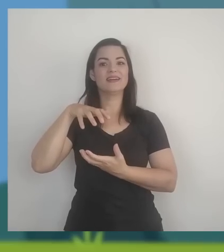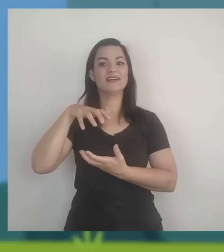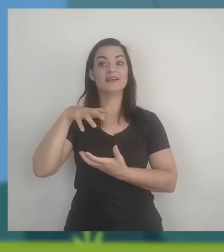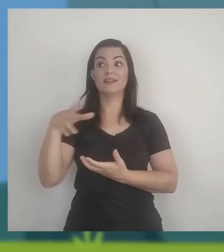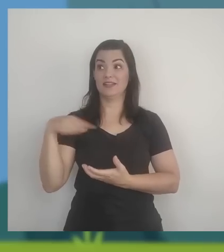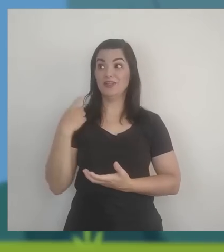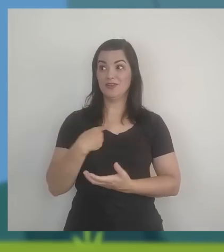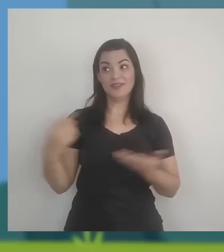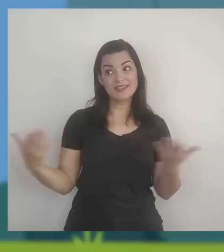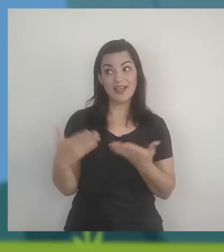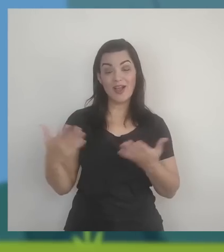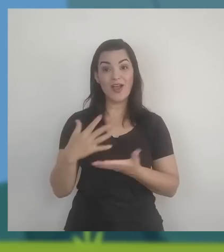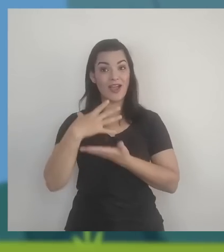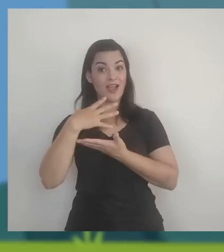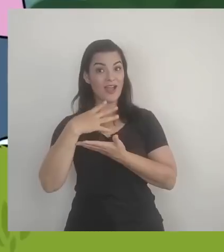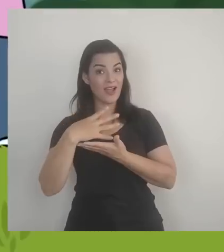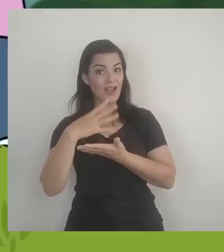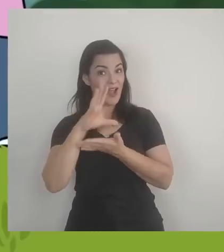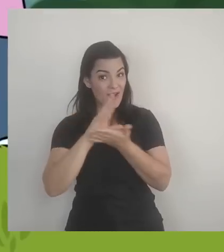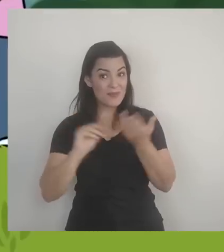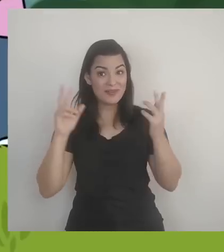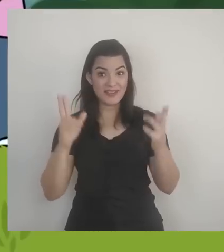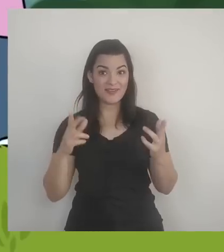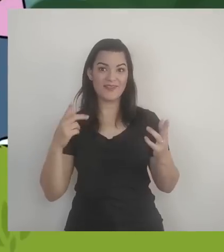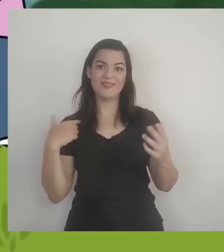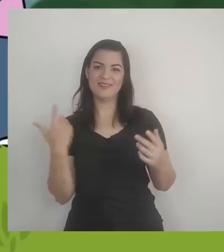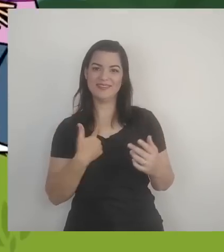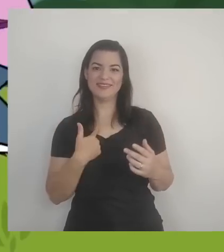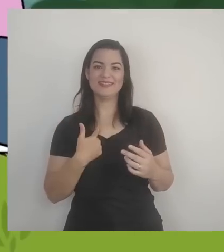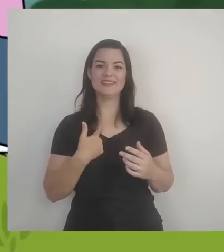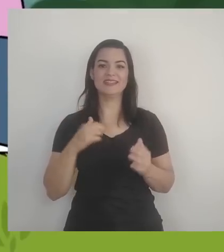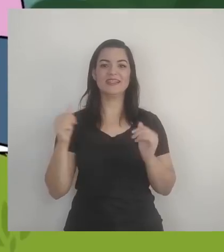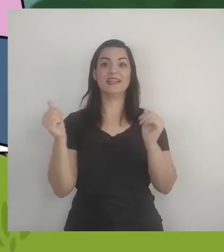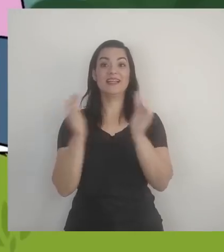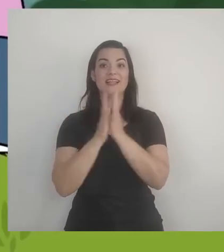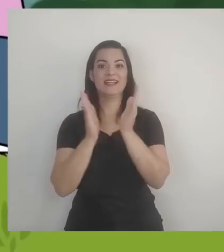Nossa vez. E repitam com a gente.